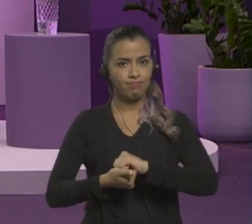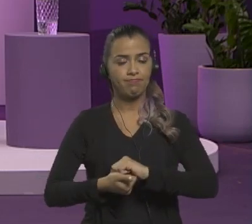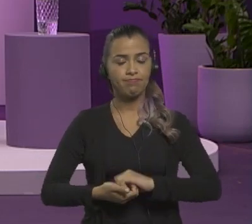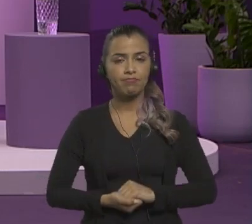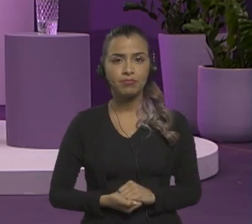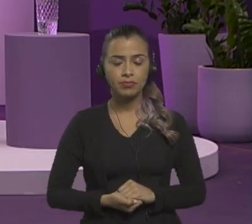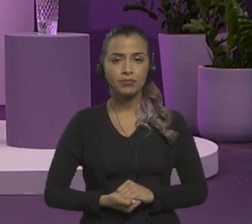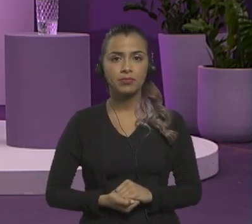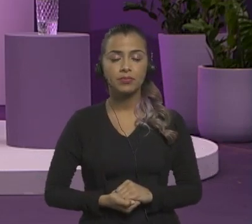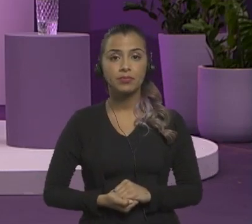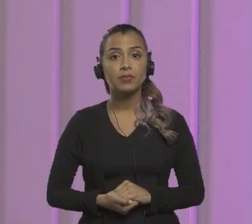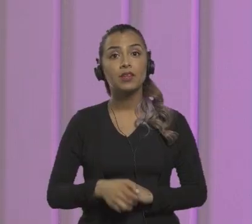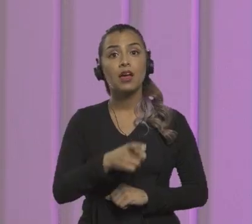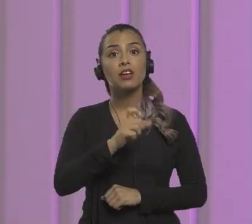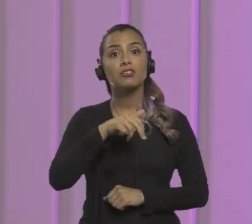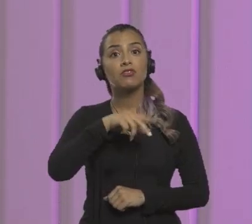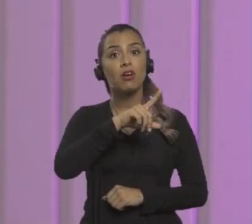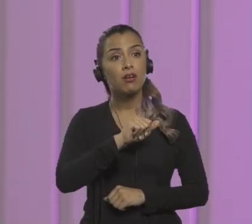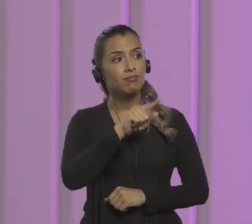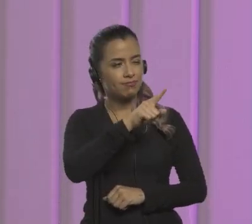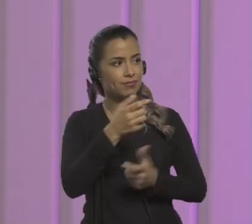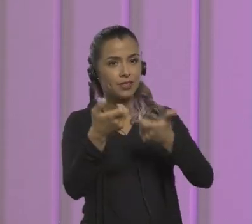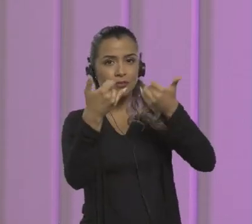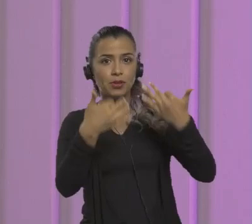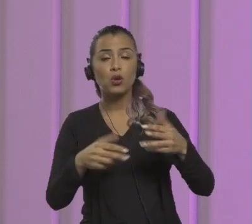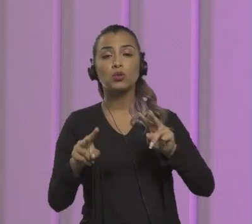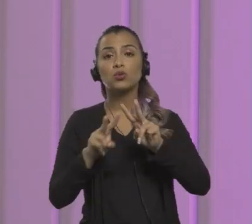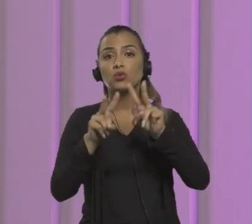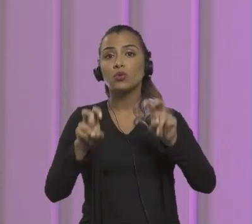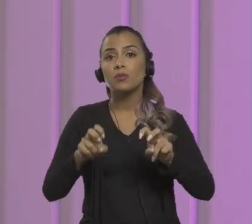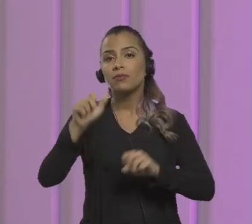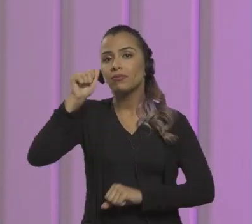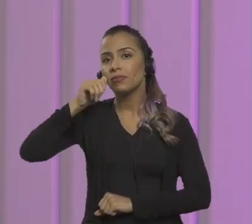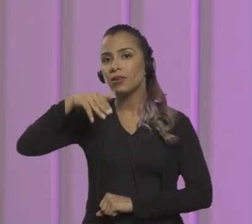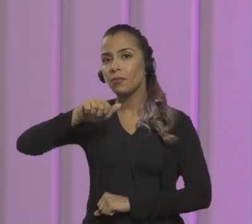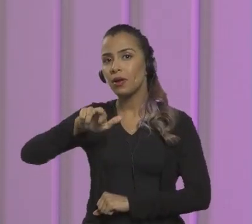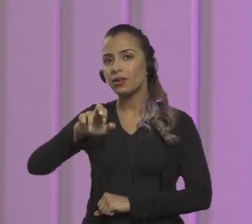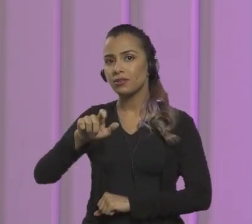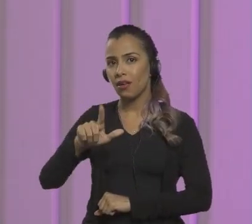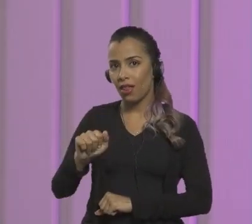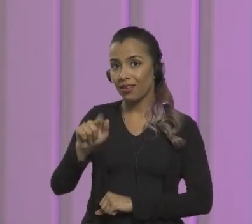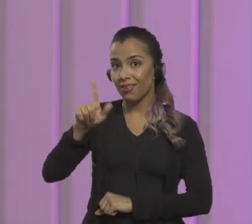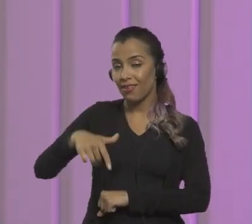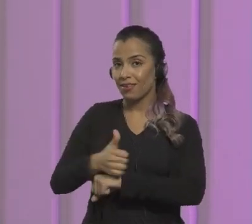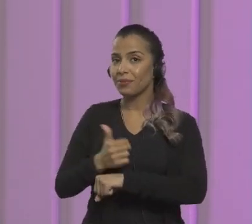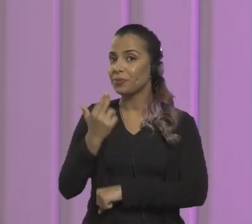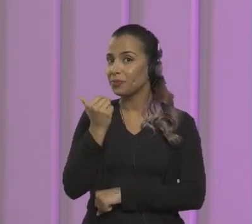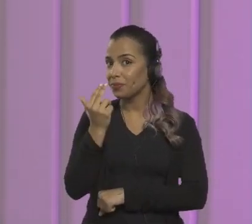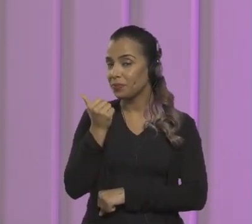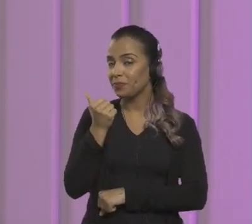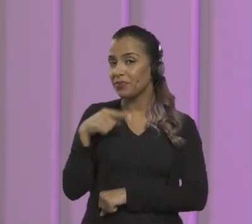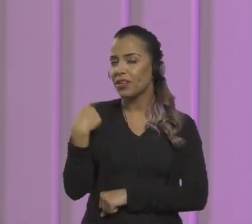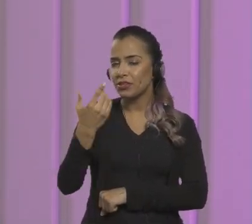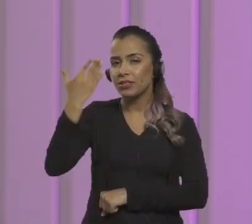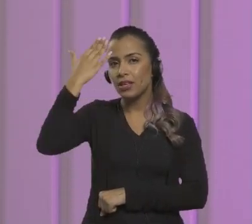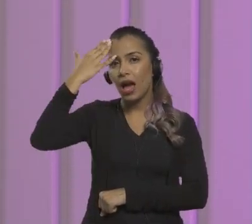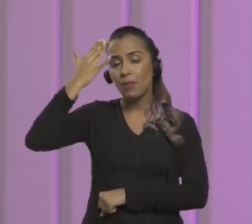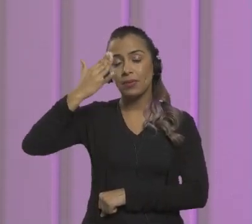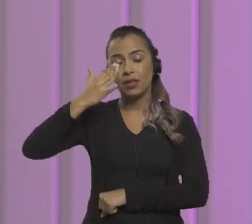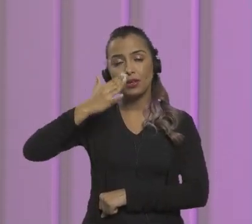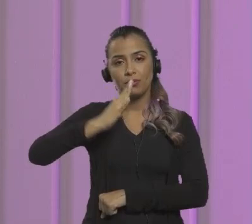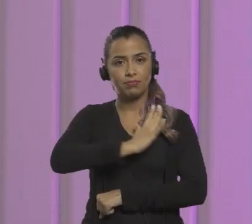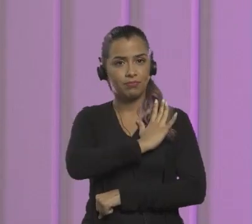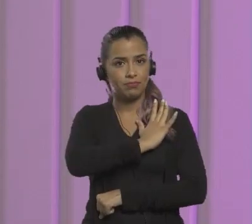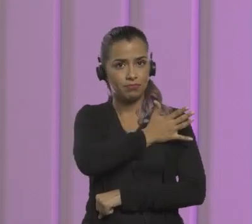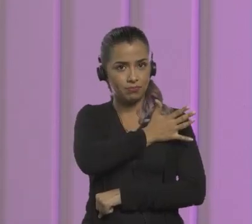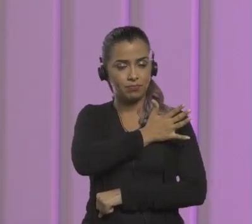da Marcela, que é nutricionista, e assim, a gente sabe que a gordofobia, ela se manifesta de diversas formas, e eu acho,